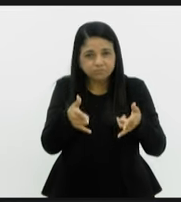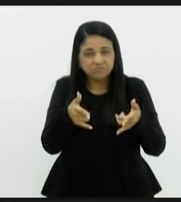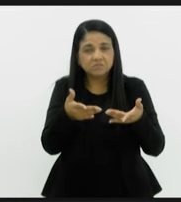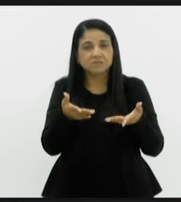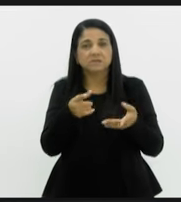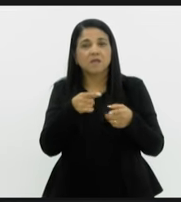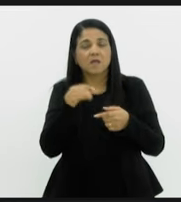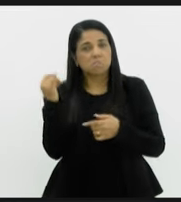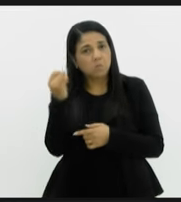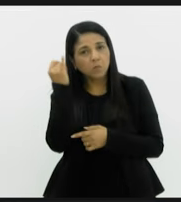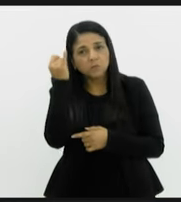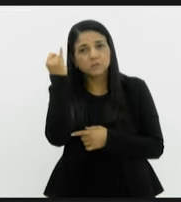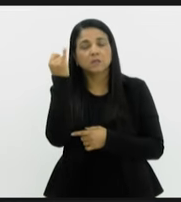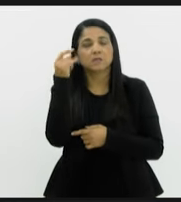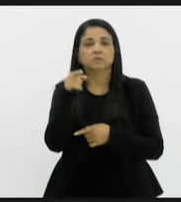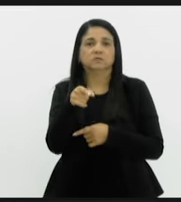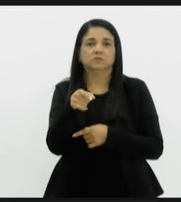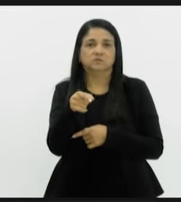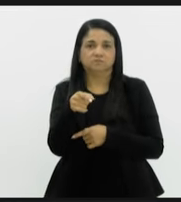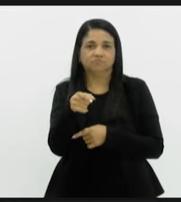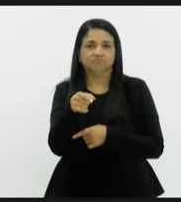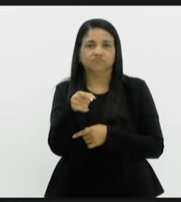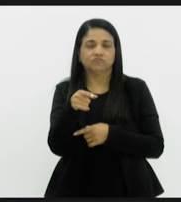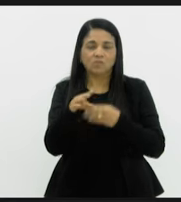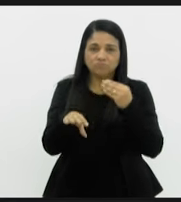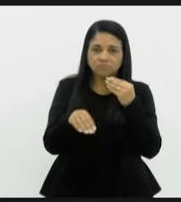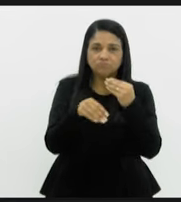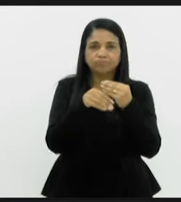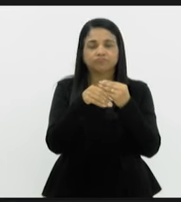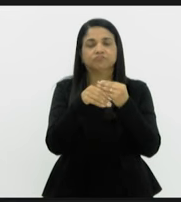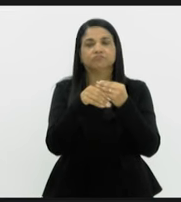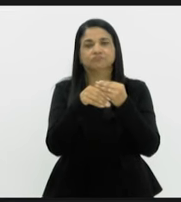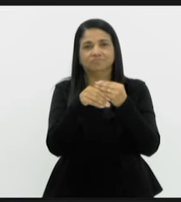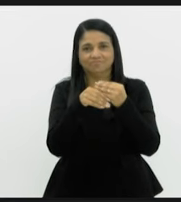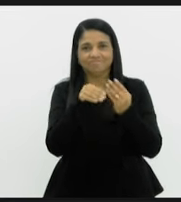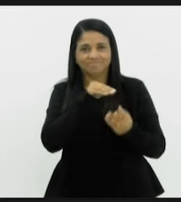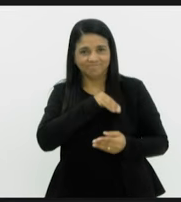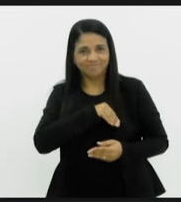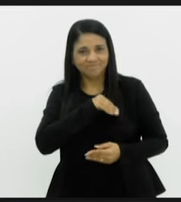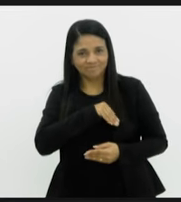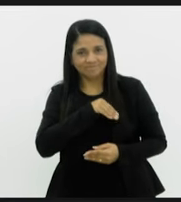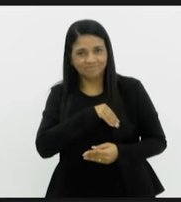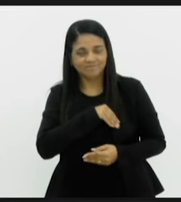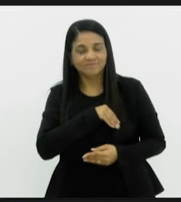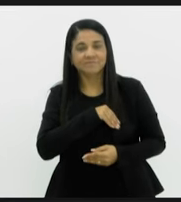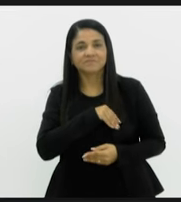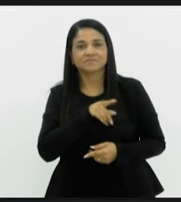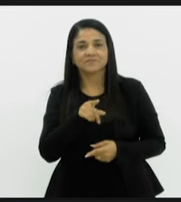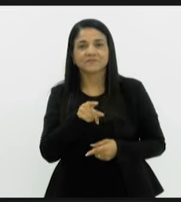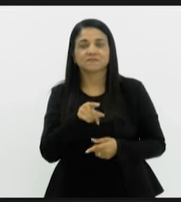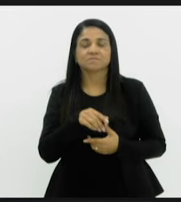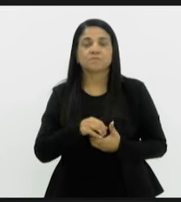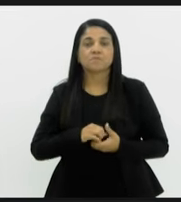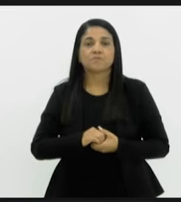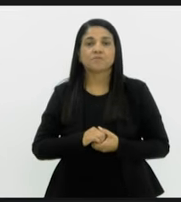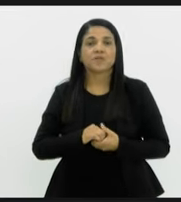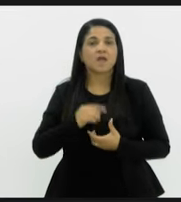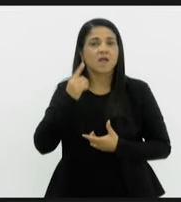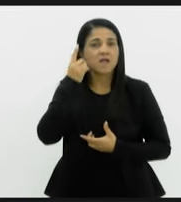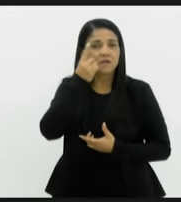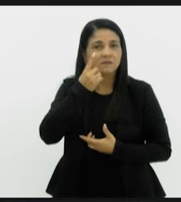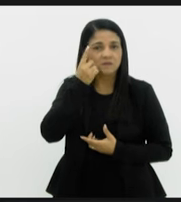importância realmente que eles também tenham essa gratificação. E falar, né, quando a